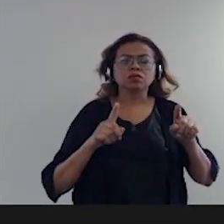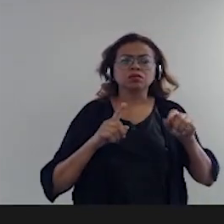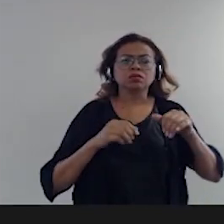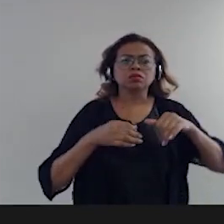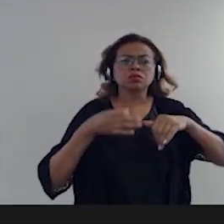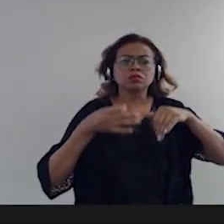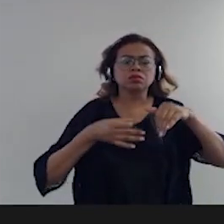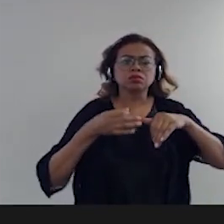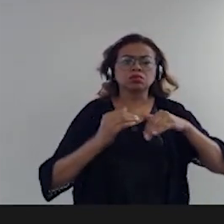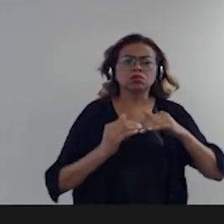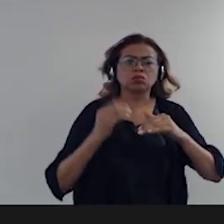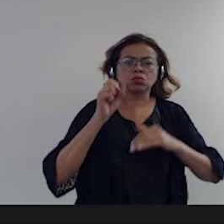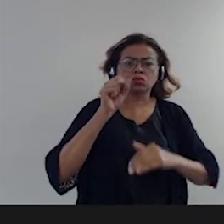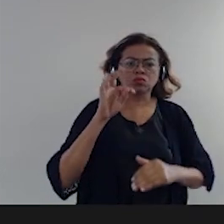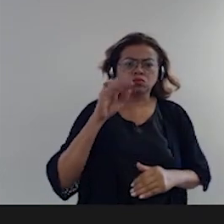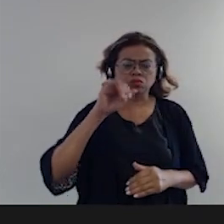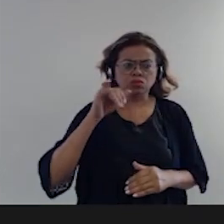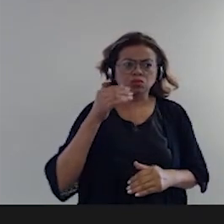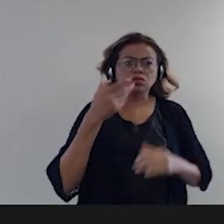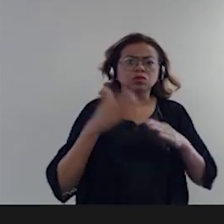suspenderam